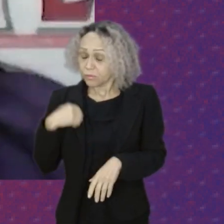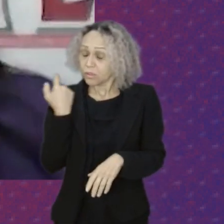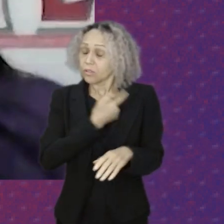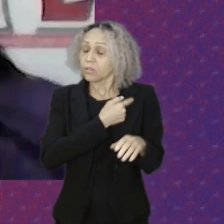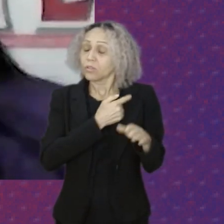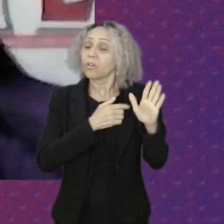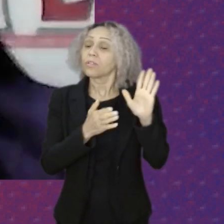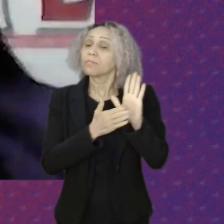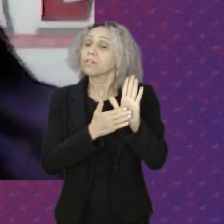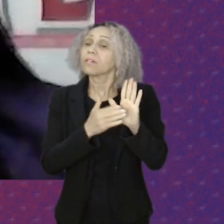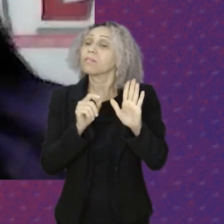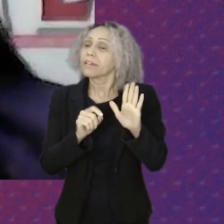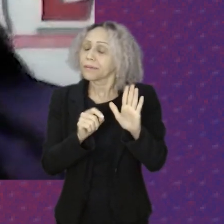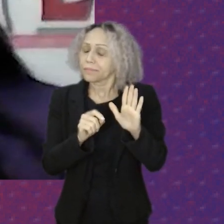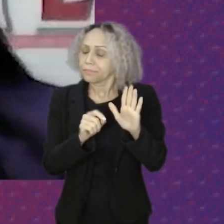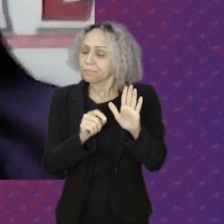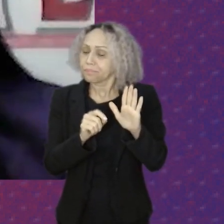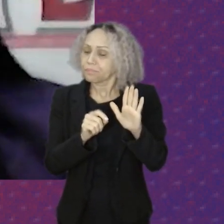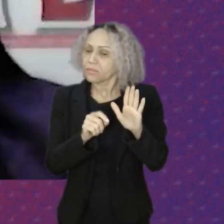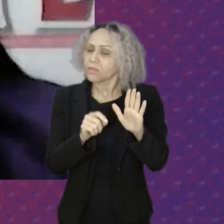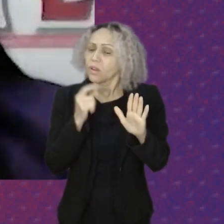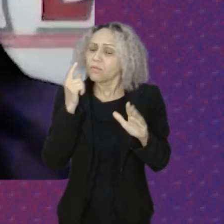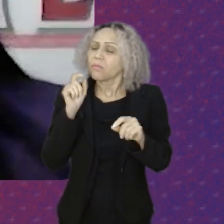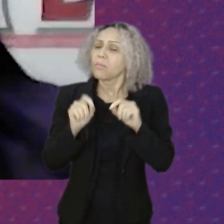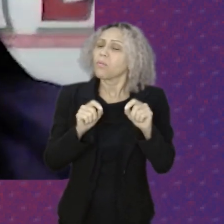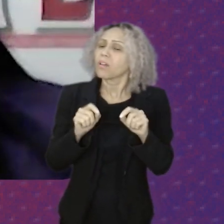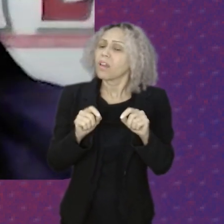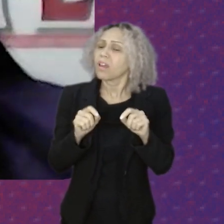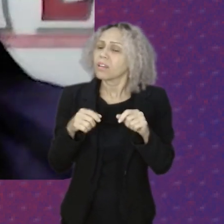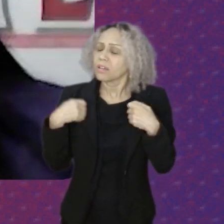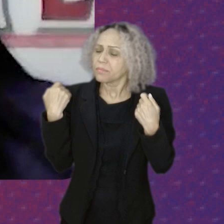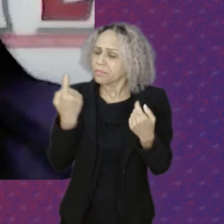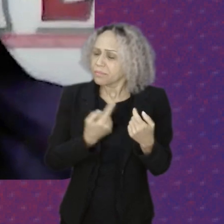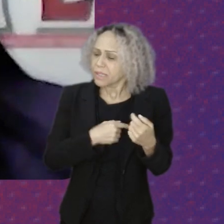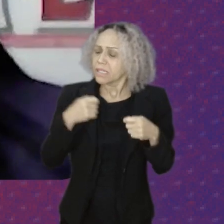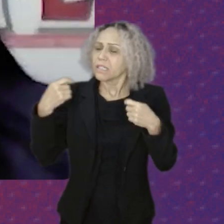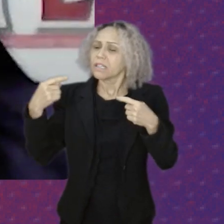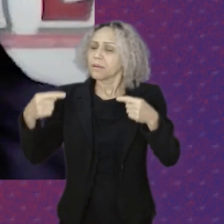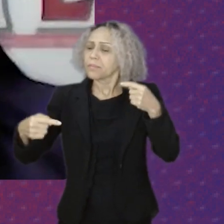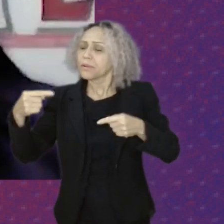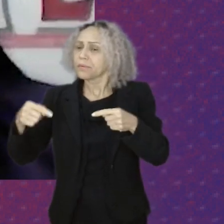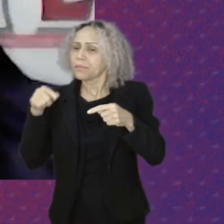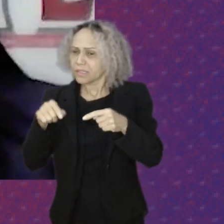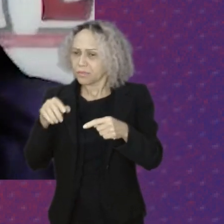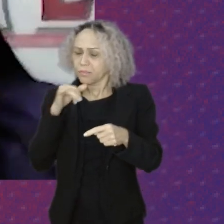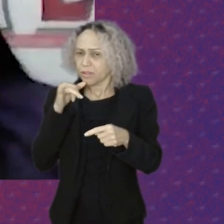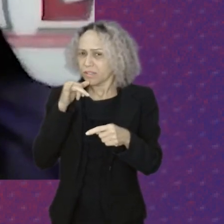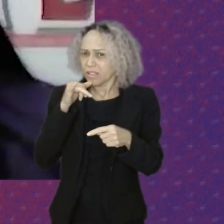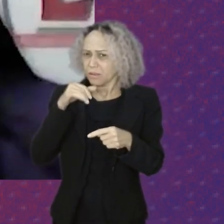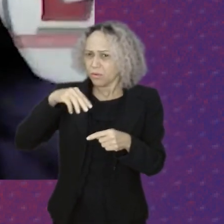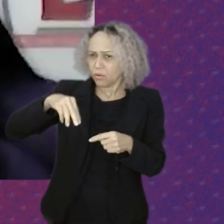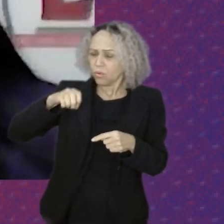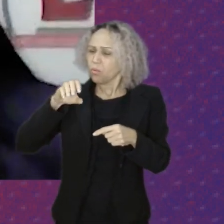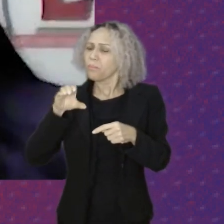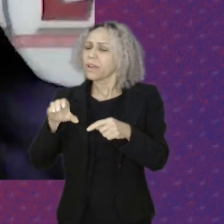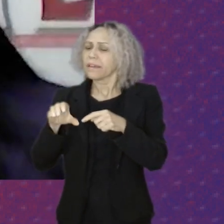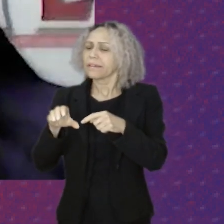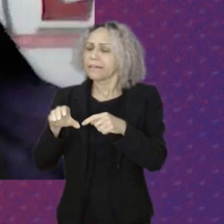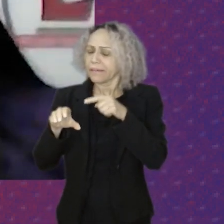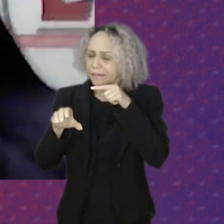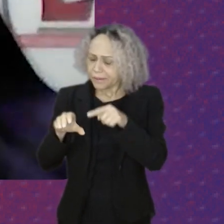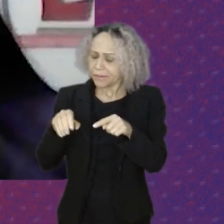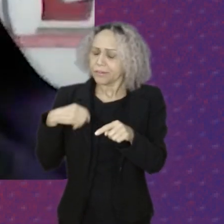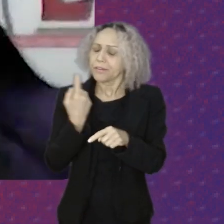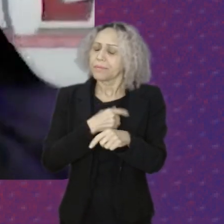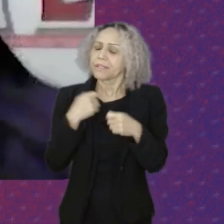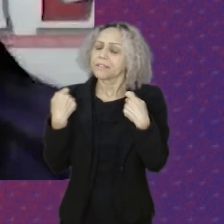Educação também, e aí a gente precisa discutir sobre a precariedade que acontece com o novo ensino médio.